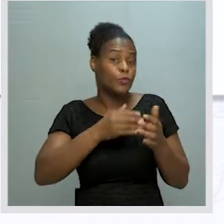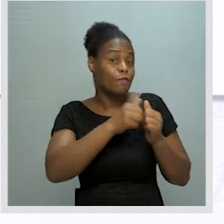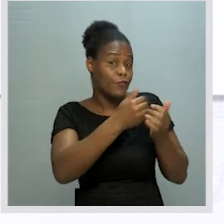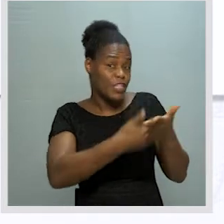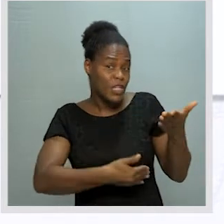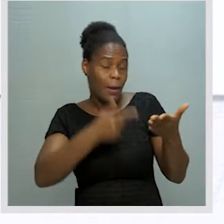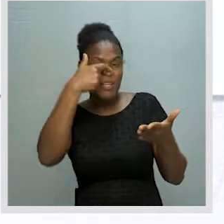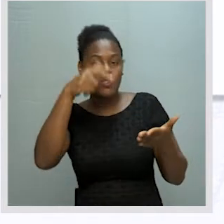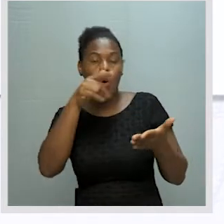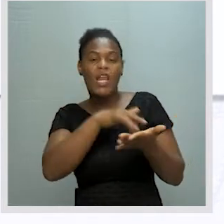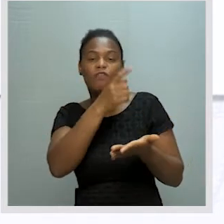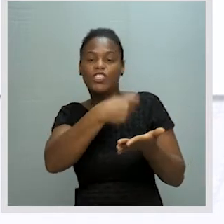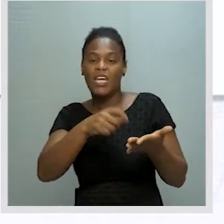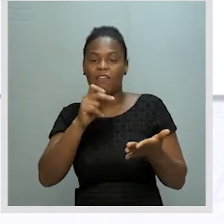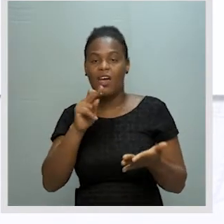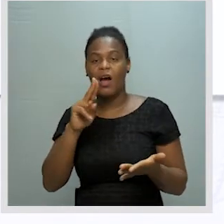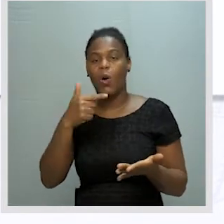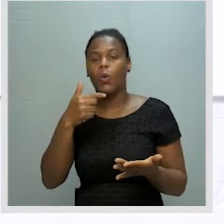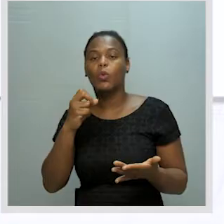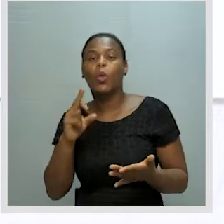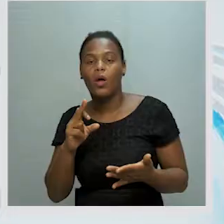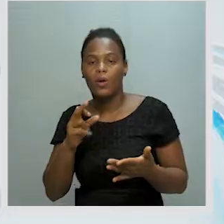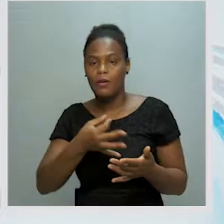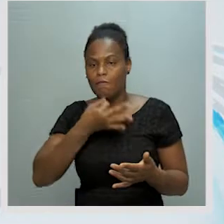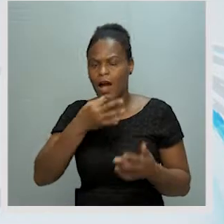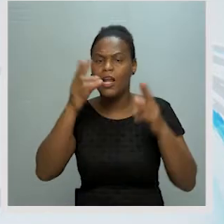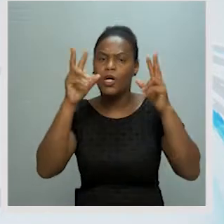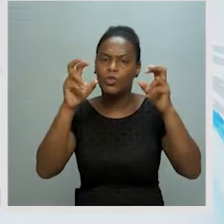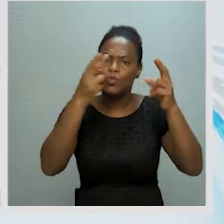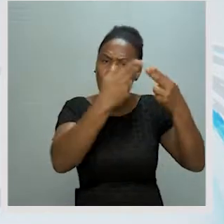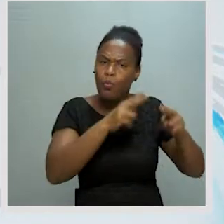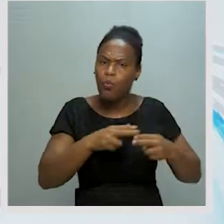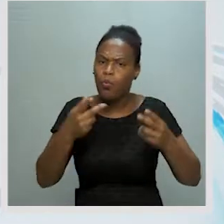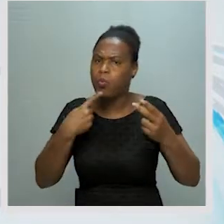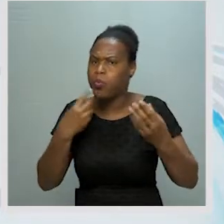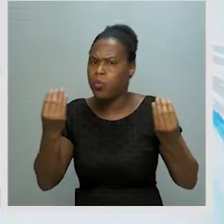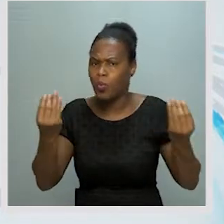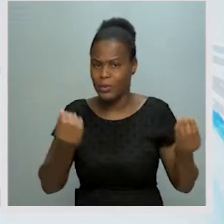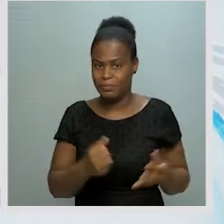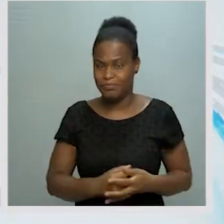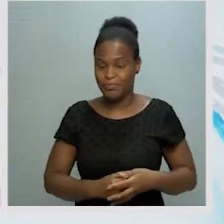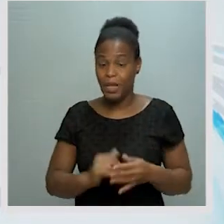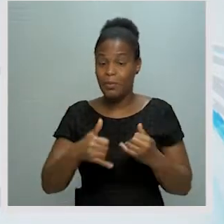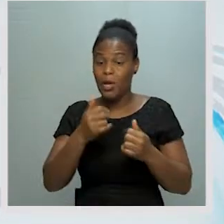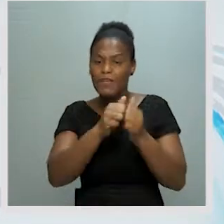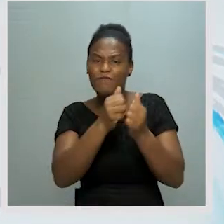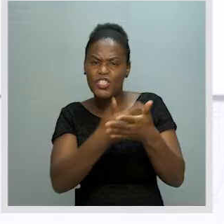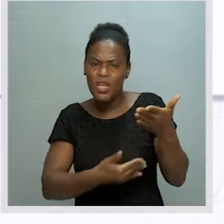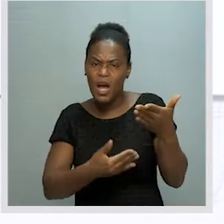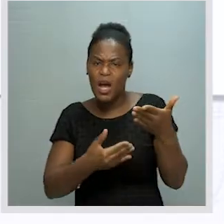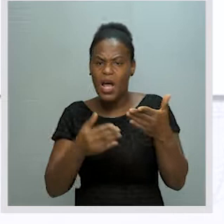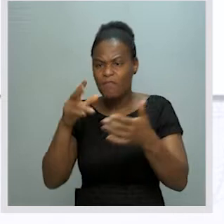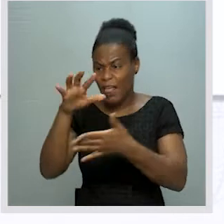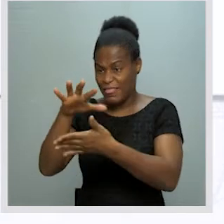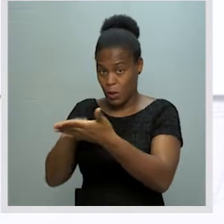demonstra a posição de um autor sobre vários assuntos. Depois, nós temos fichas de citações, que